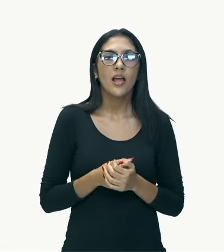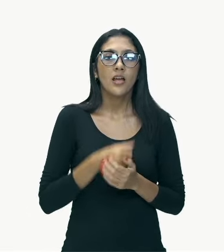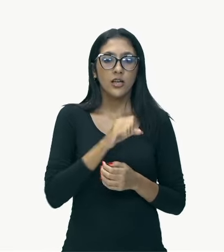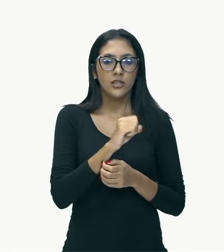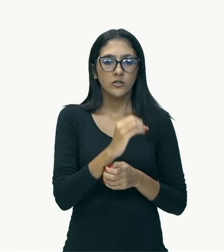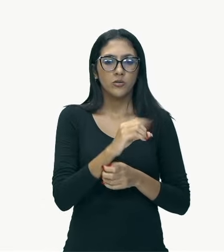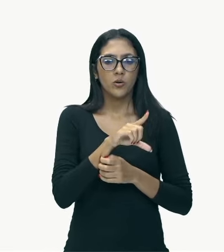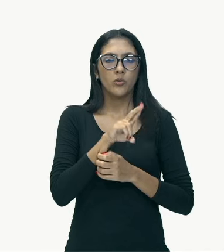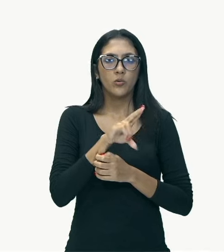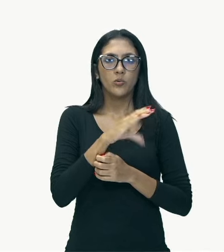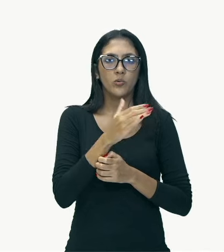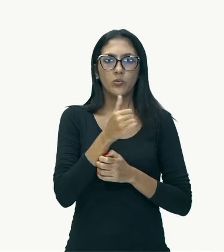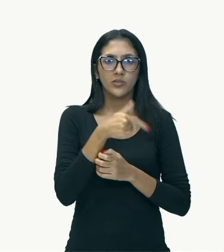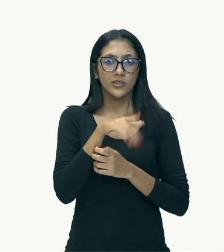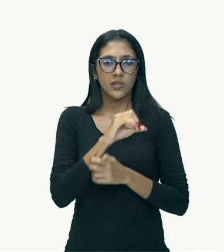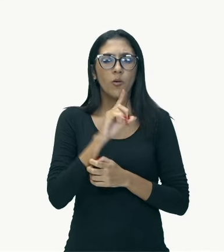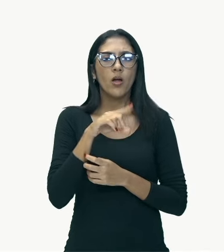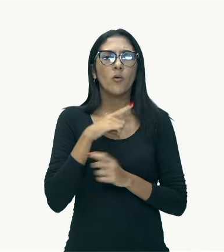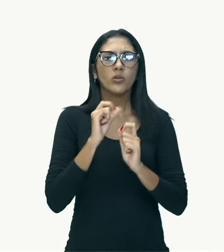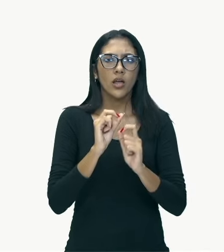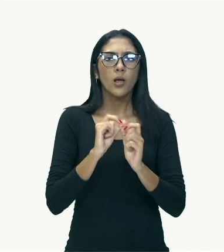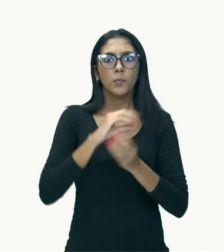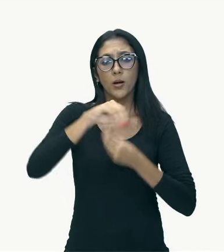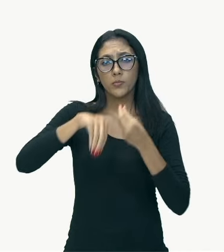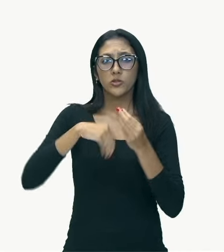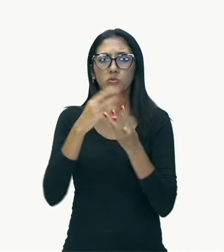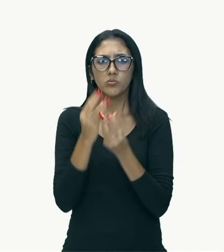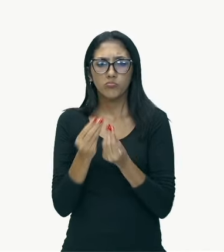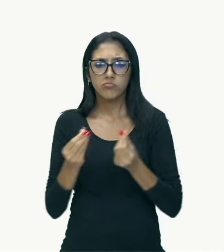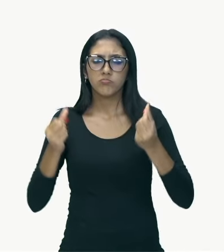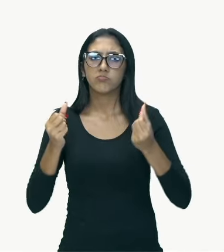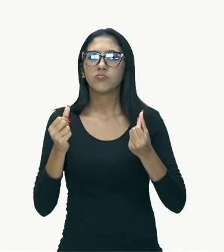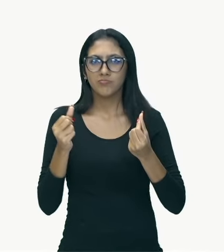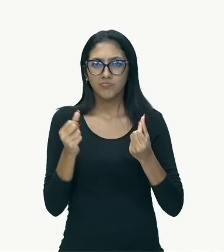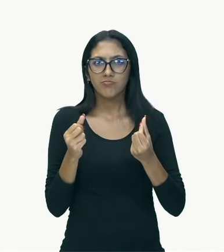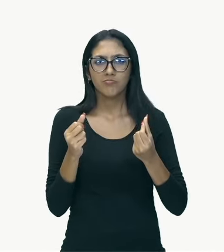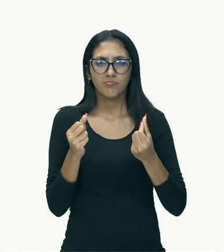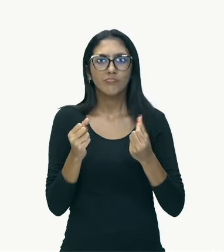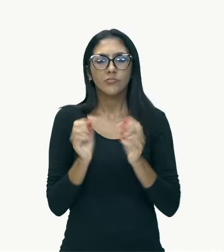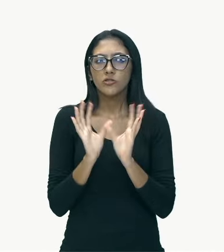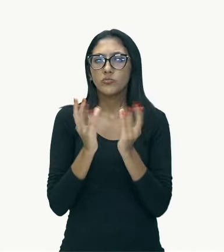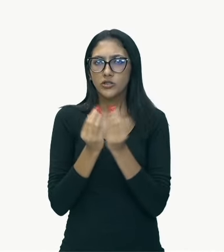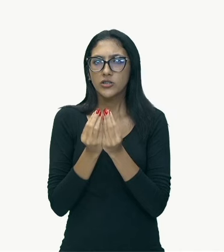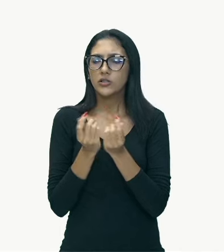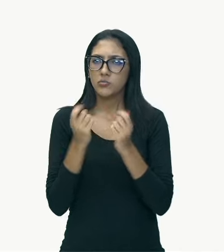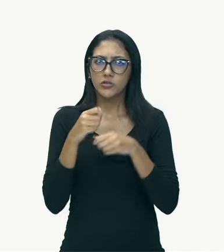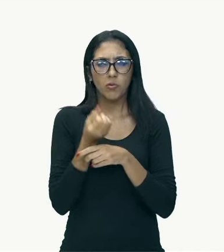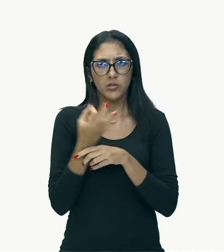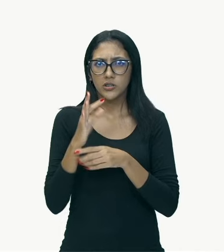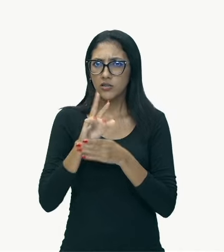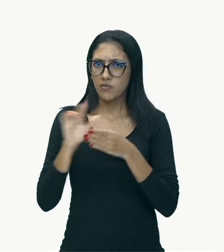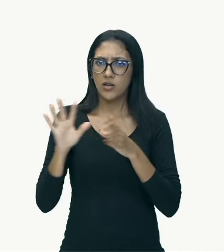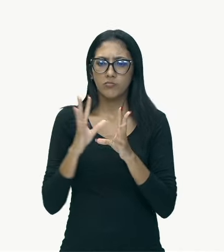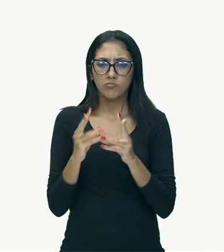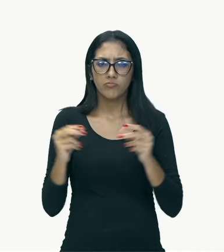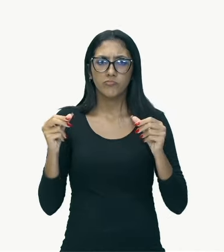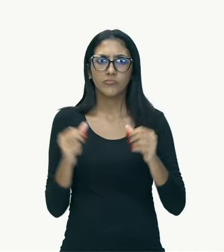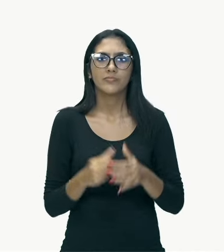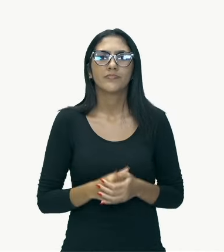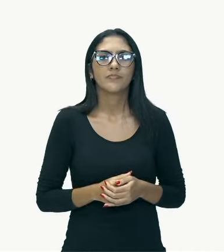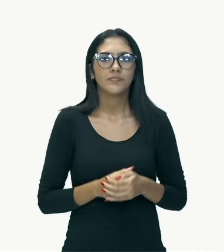homogênea, né, de duas ou mais substâncias. uma vez que uma solução é